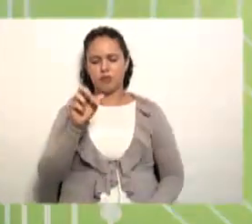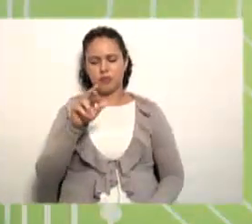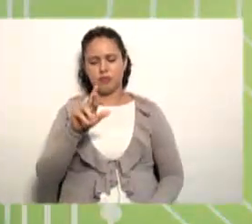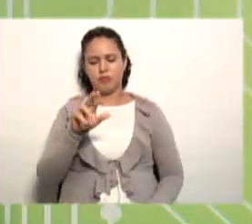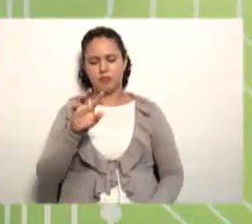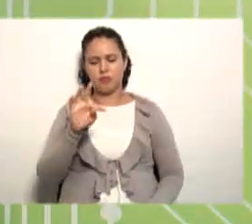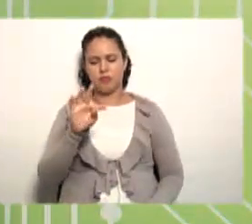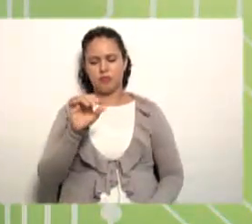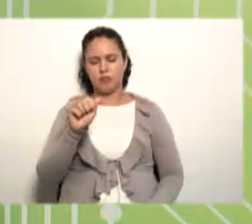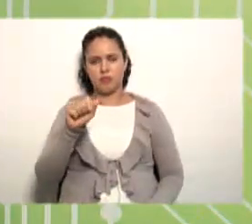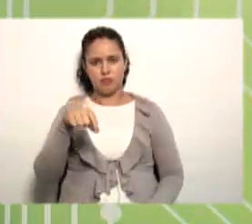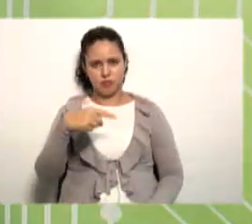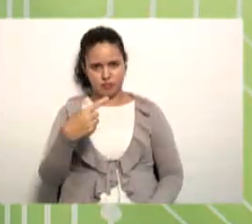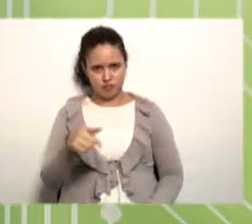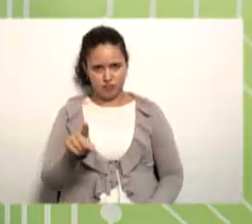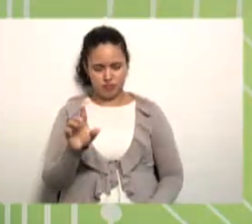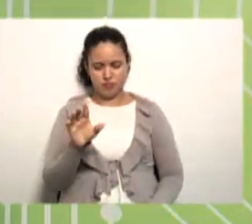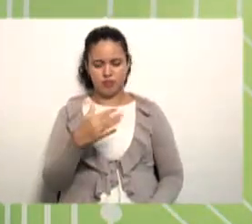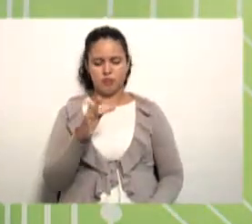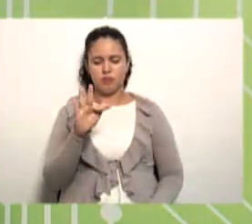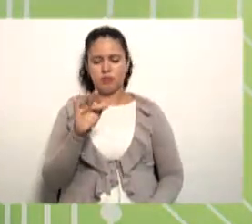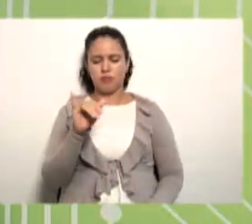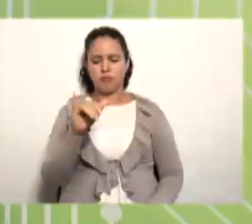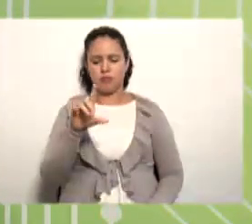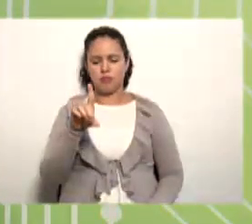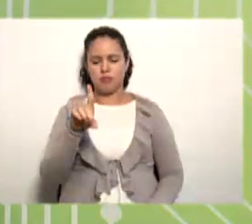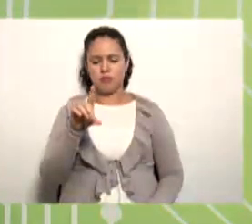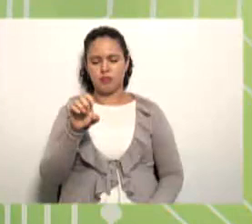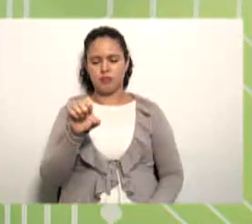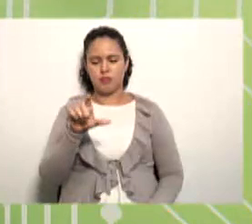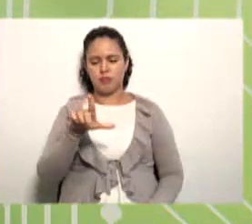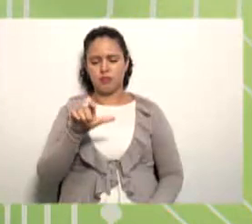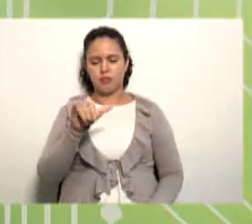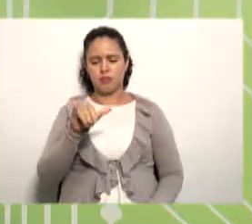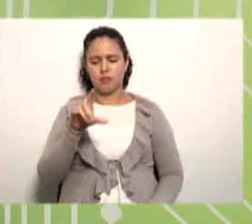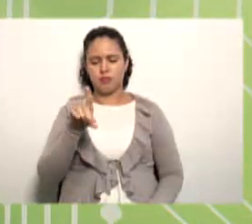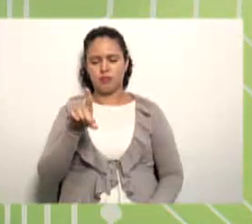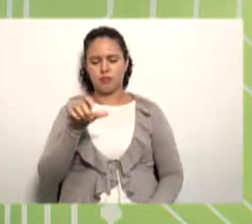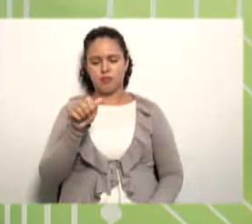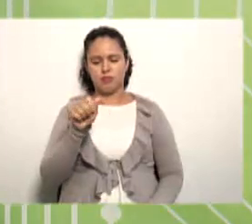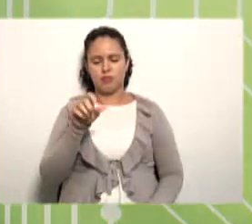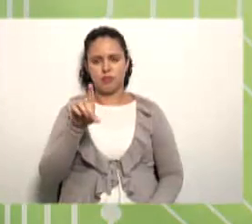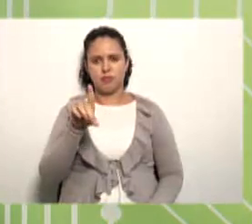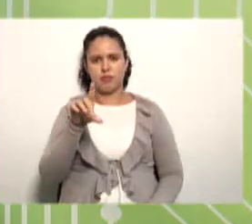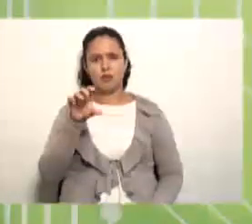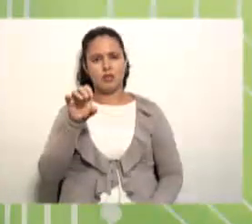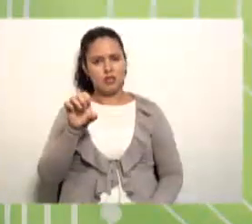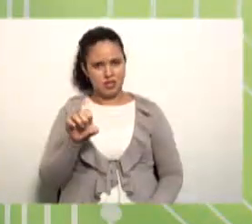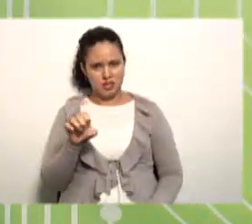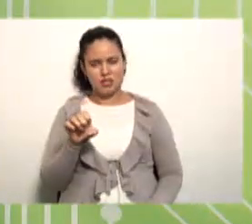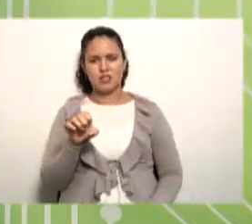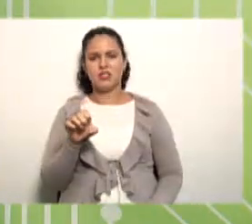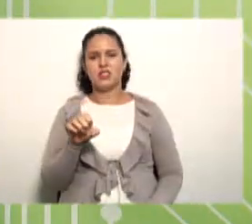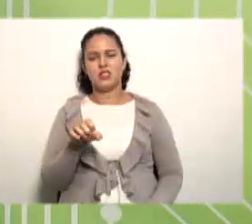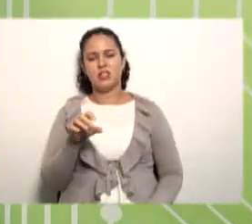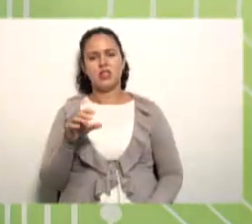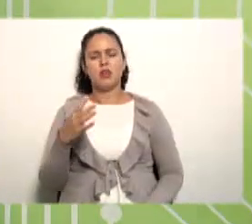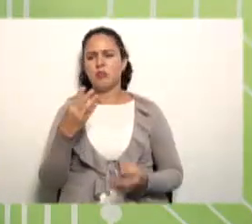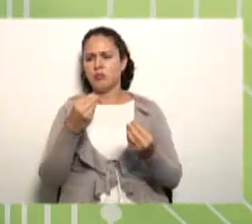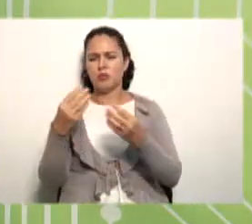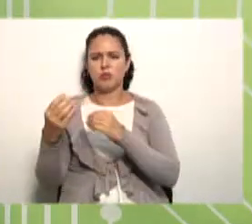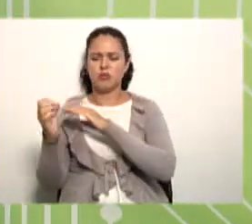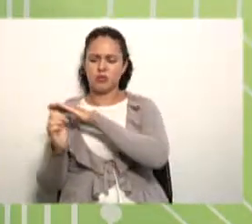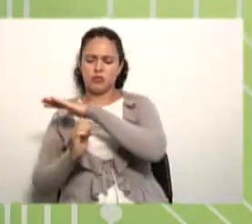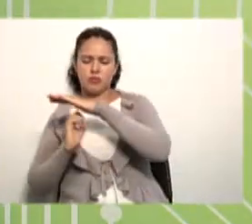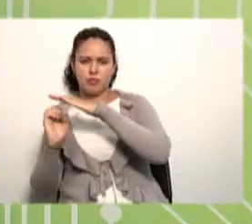ganha um selinho ou ganha uma estampa. E aí, se você completar 10, você ganha o 11º lanche grátis. É muito